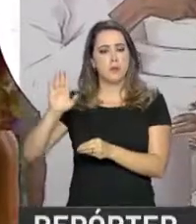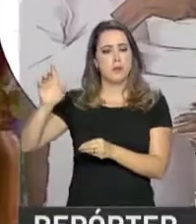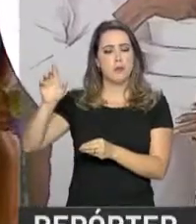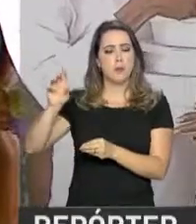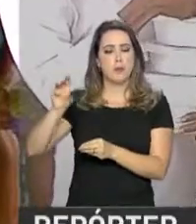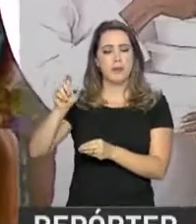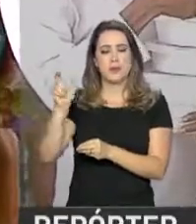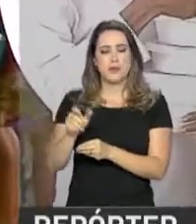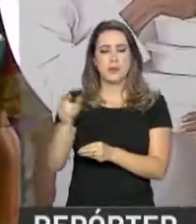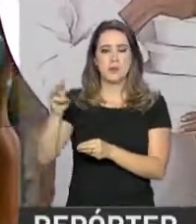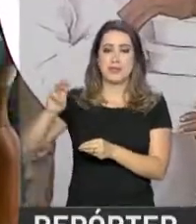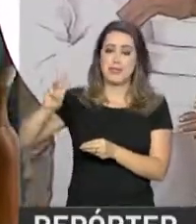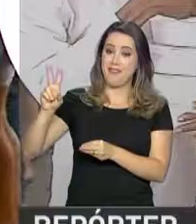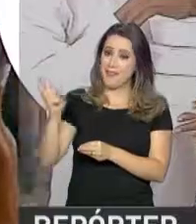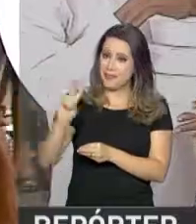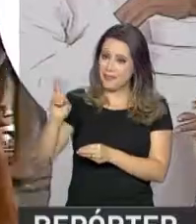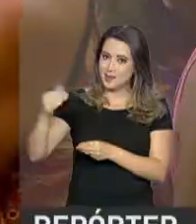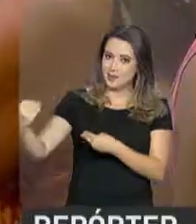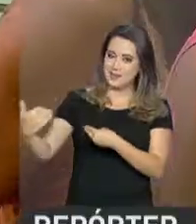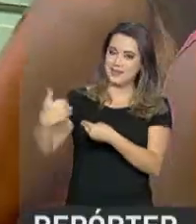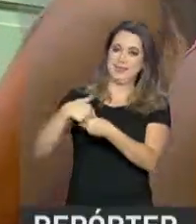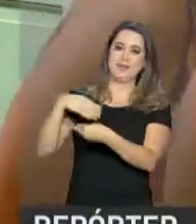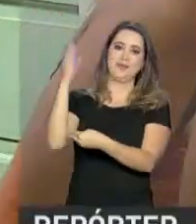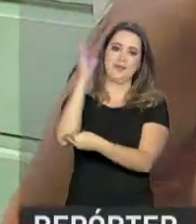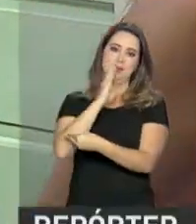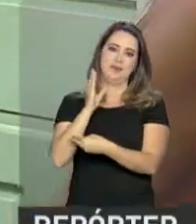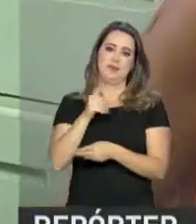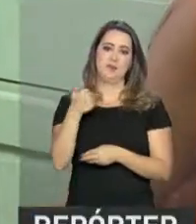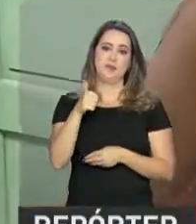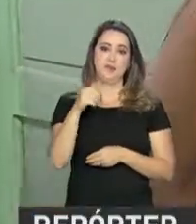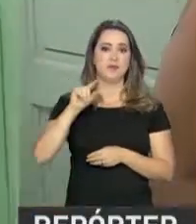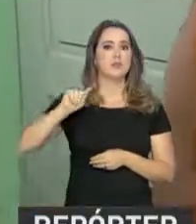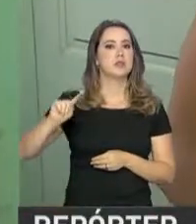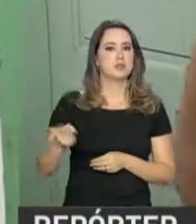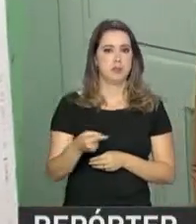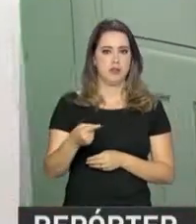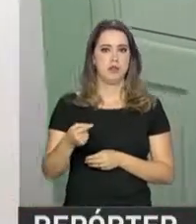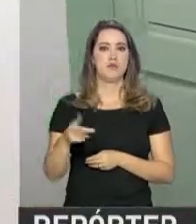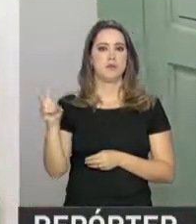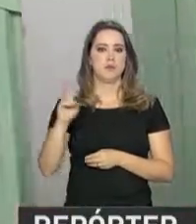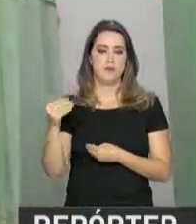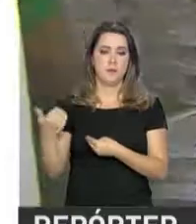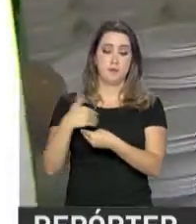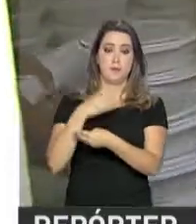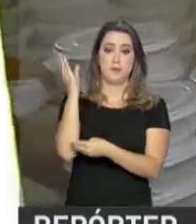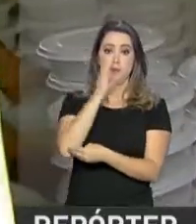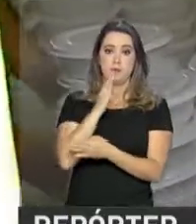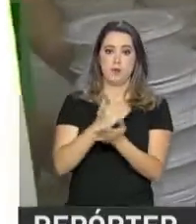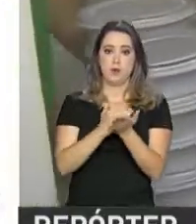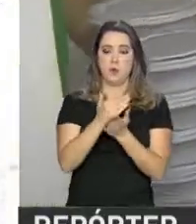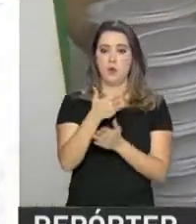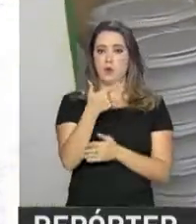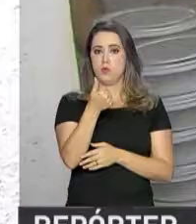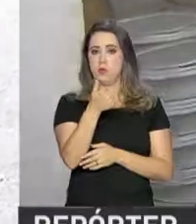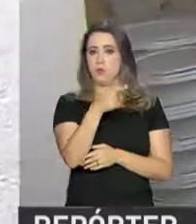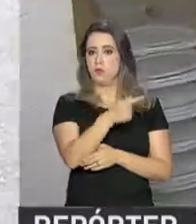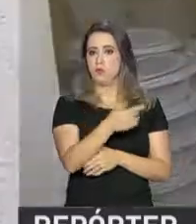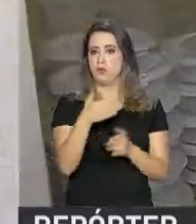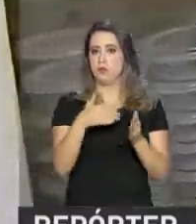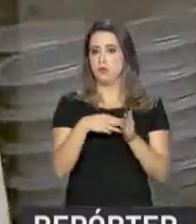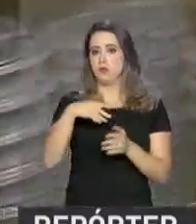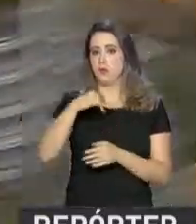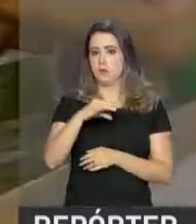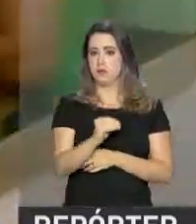chegam ao Brasil. Dos cerca de 110 mil venezuelanos que entraram no país desde 2017 até